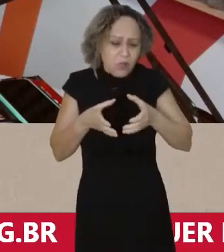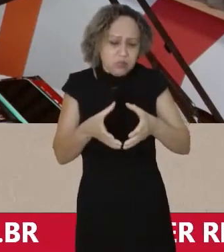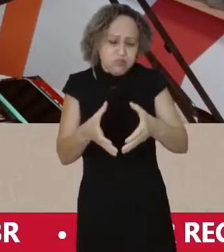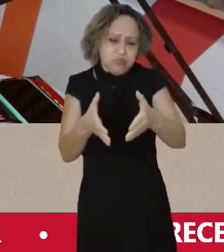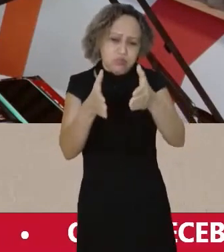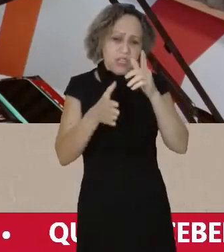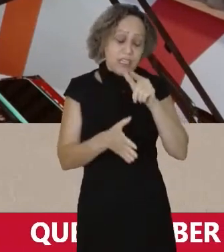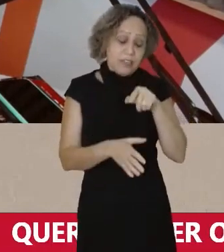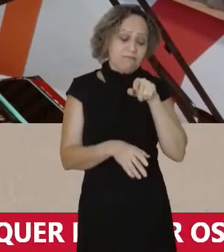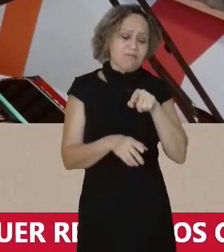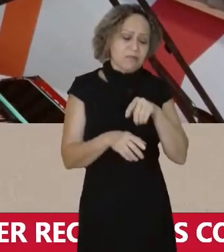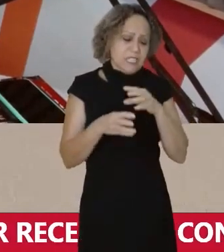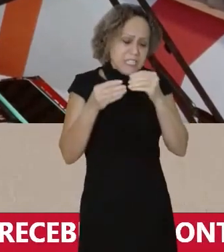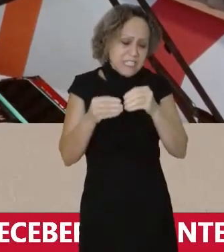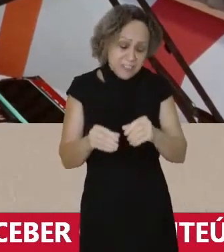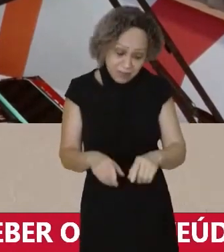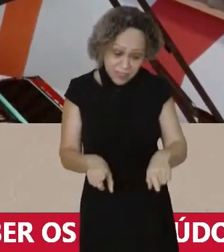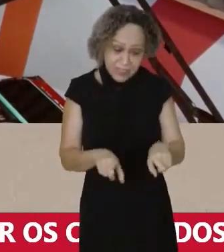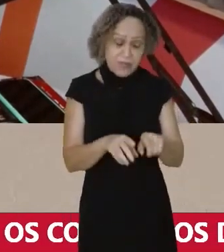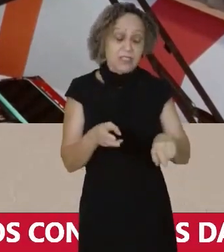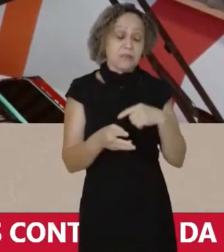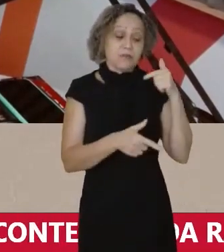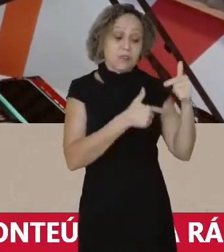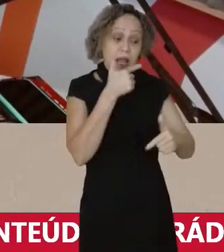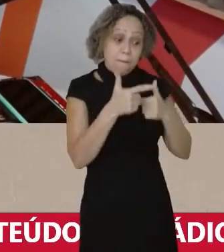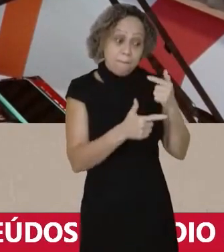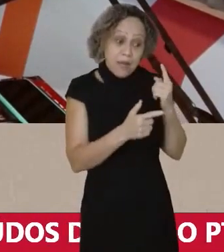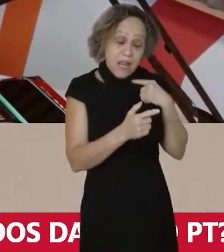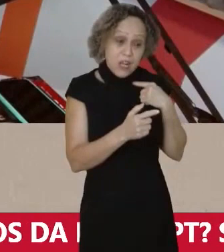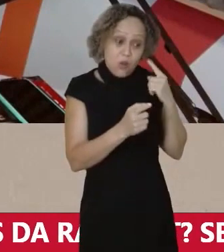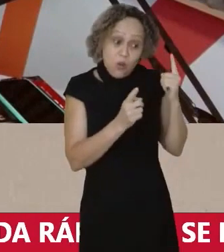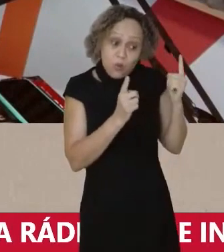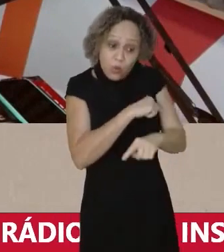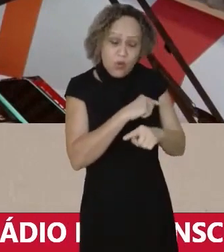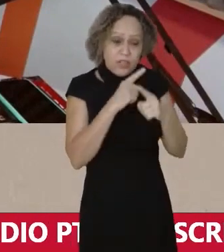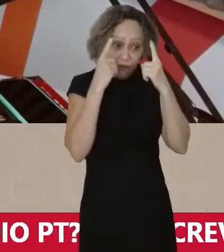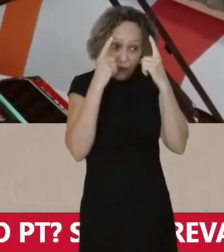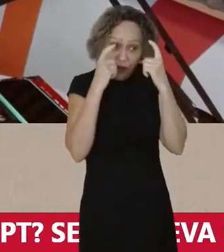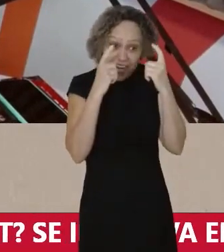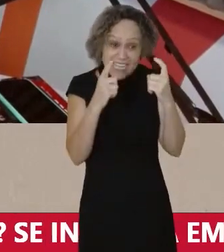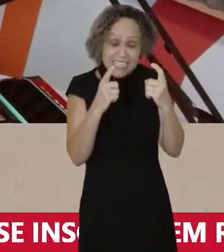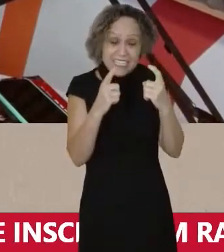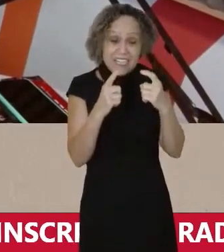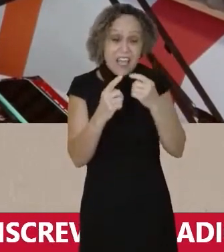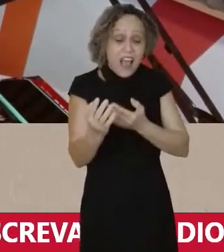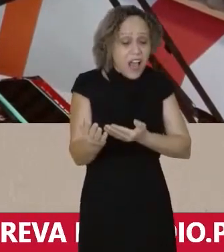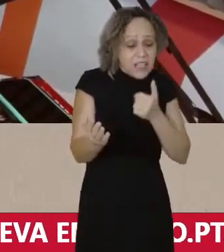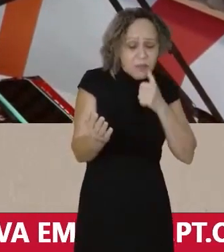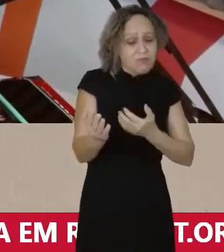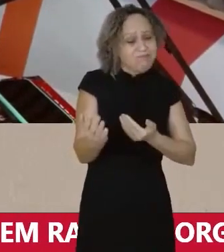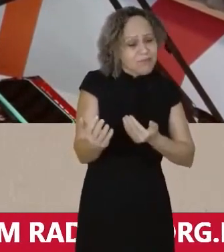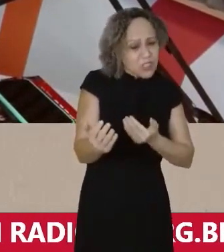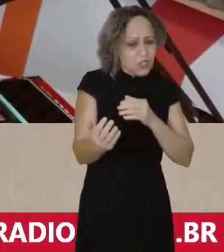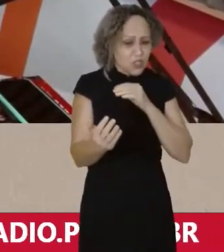infância e adolescência, violência contra a mulher, e um trabalho, hoje, nós só tínhamos as cestas